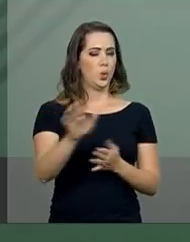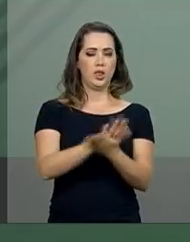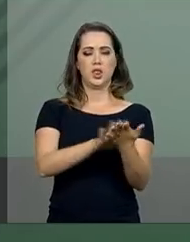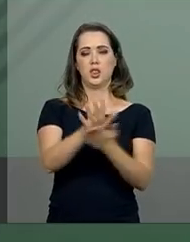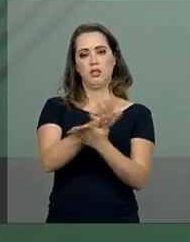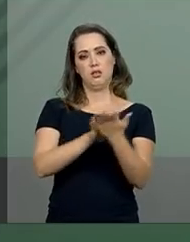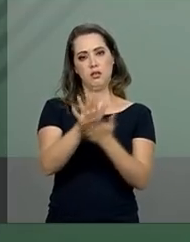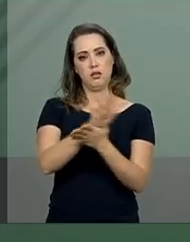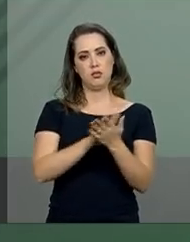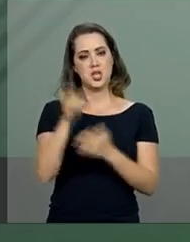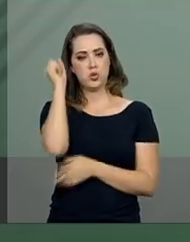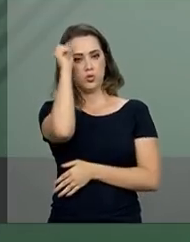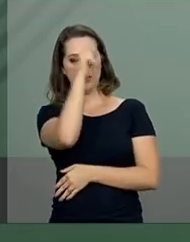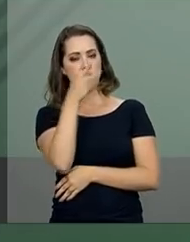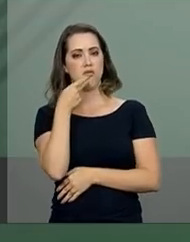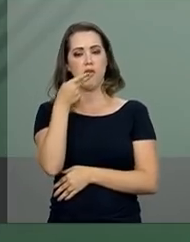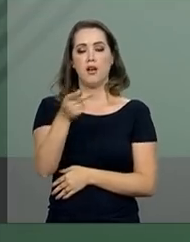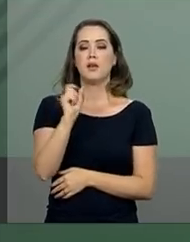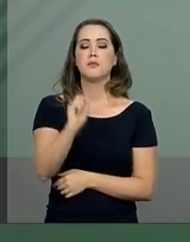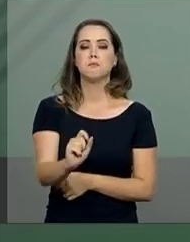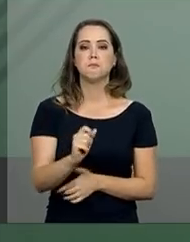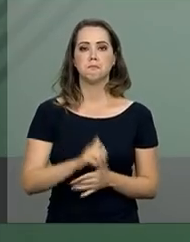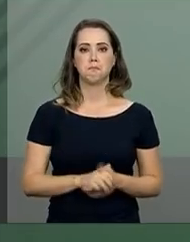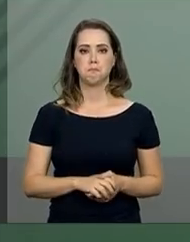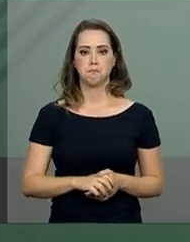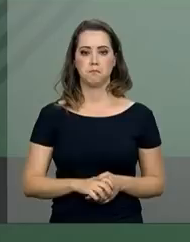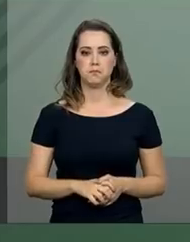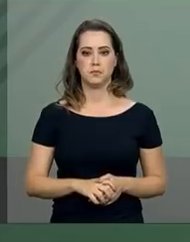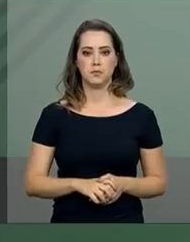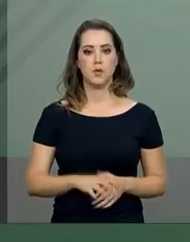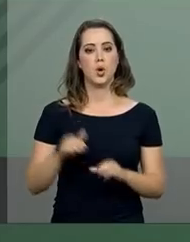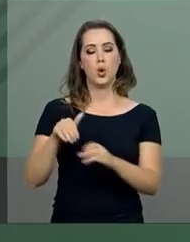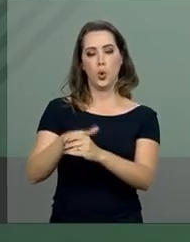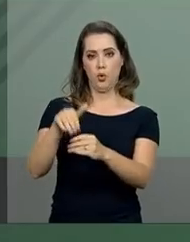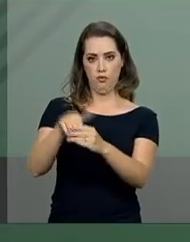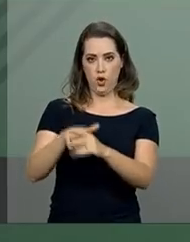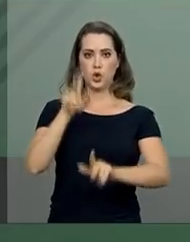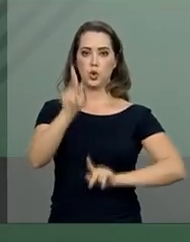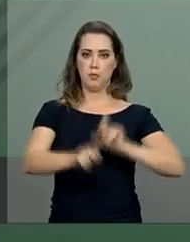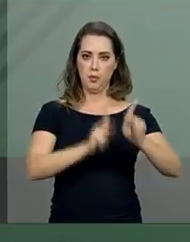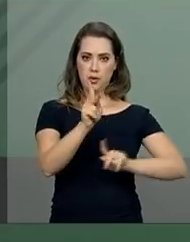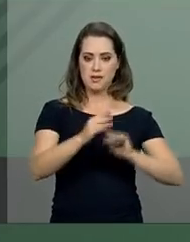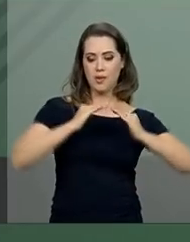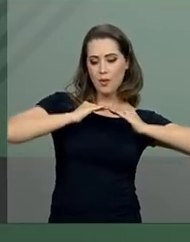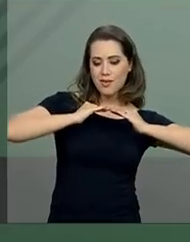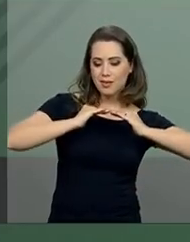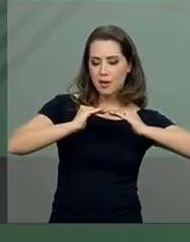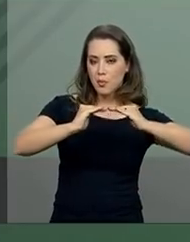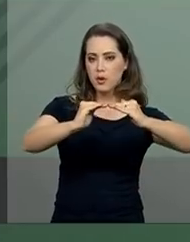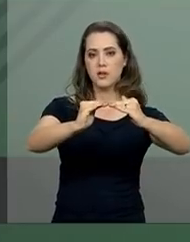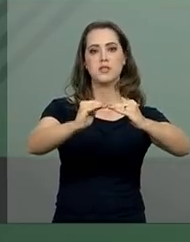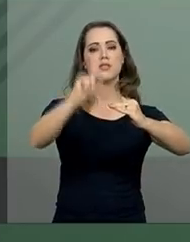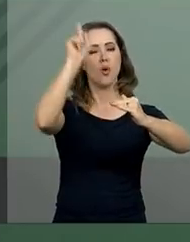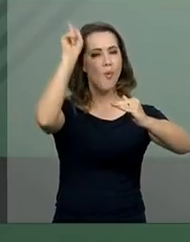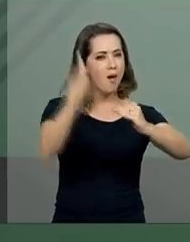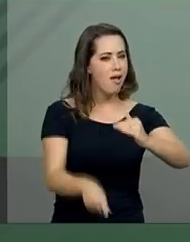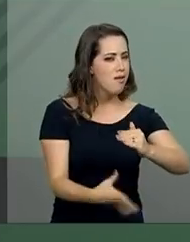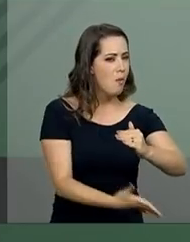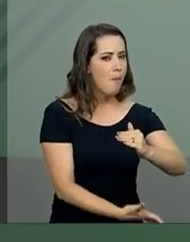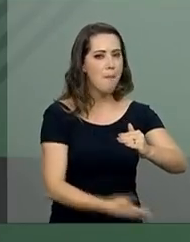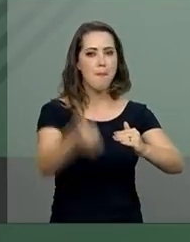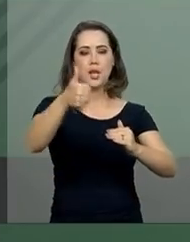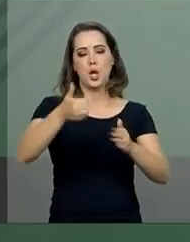dificuldade de dizer o seguinte o voto popular e à democracia é o melhor